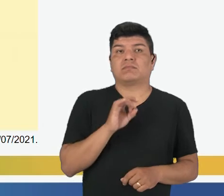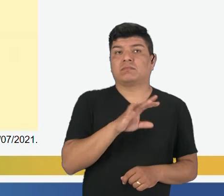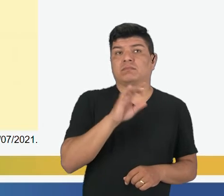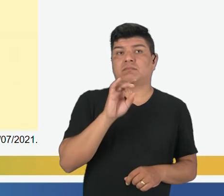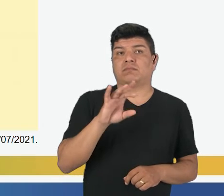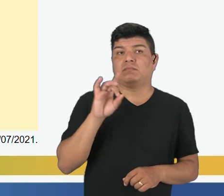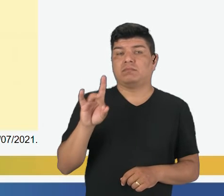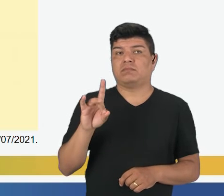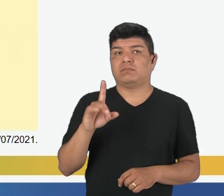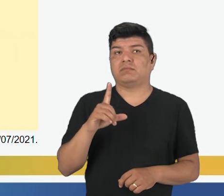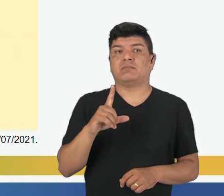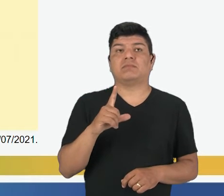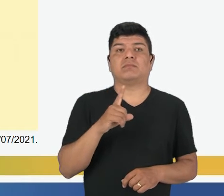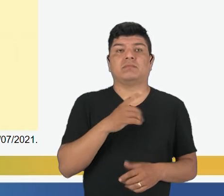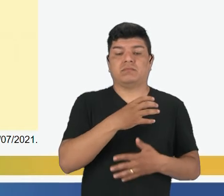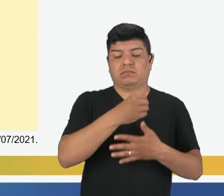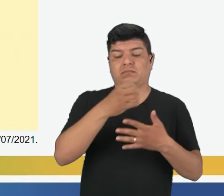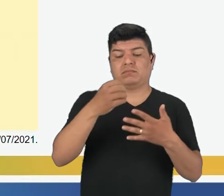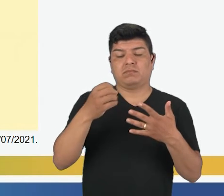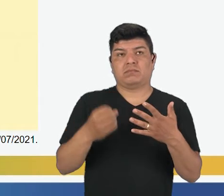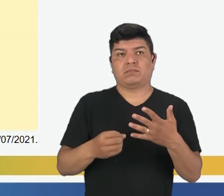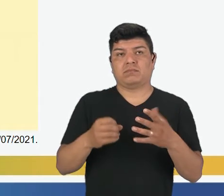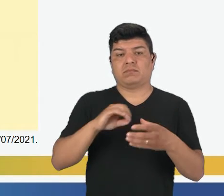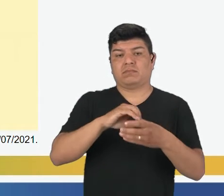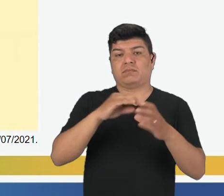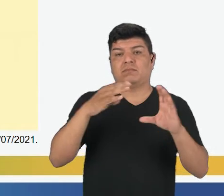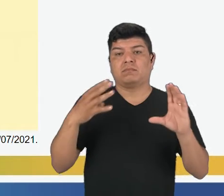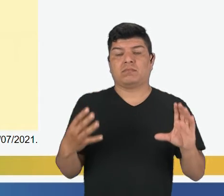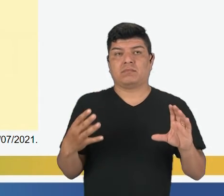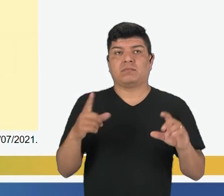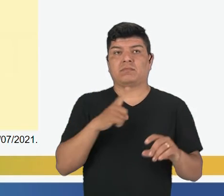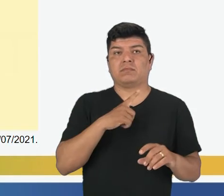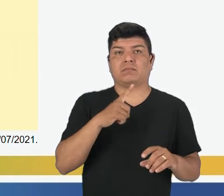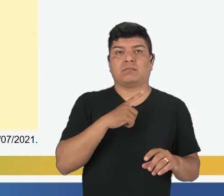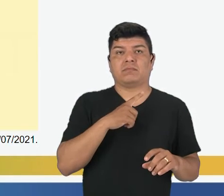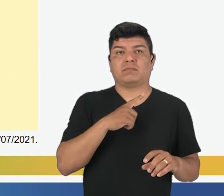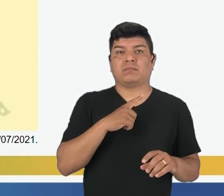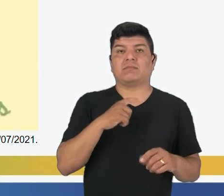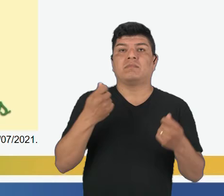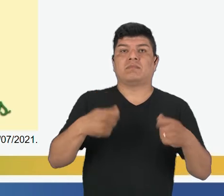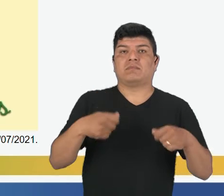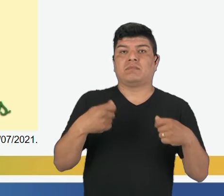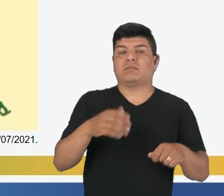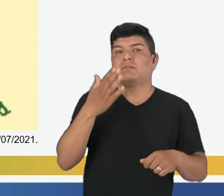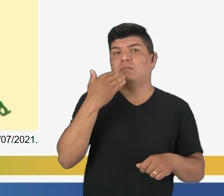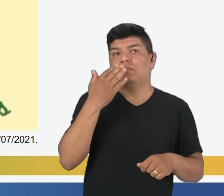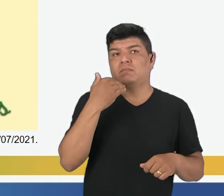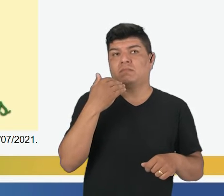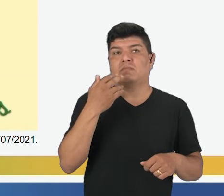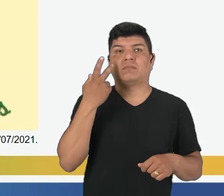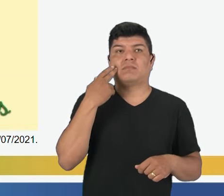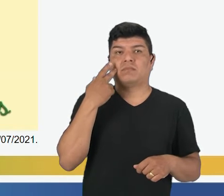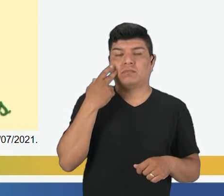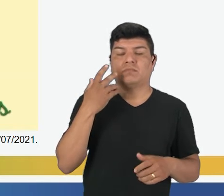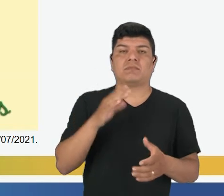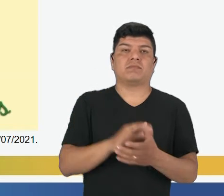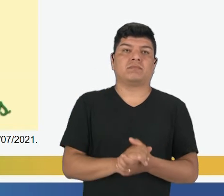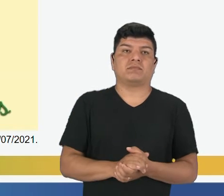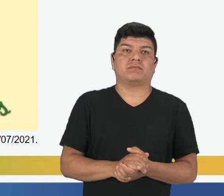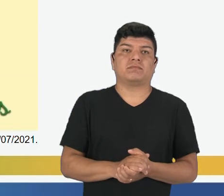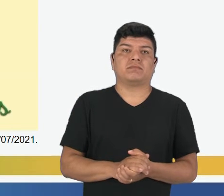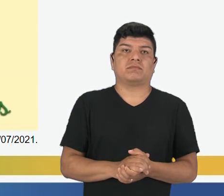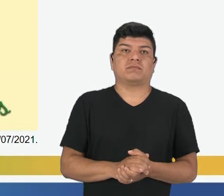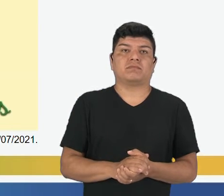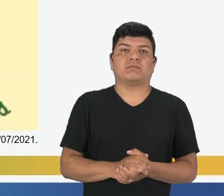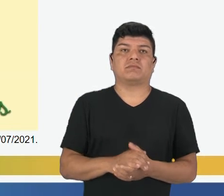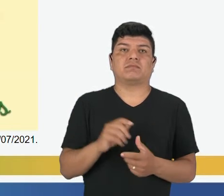dos componentes das cadeias alimentares caracteriza-se por ter organismos com necessidades alimentares em comum.